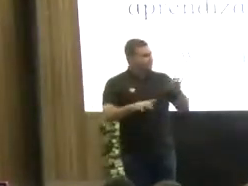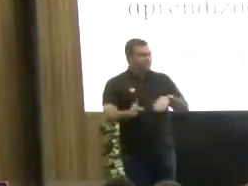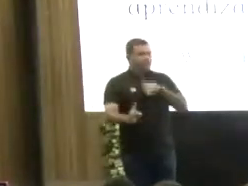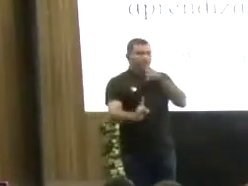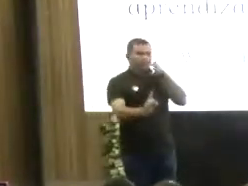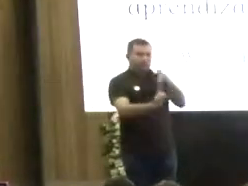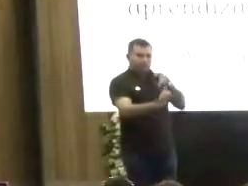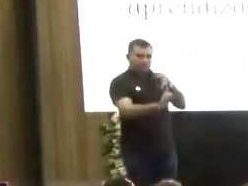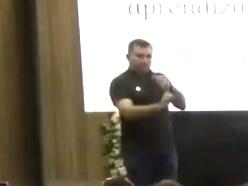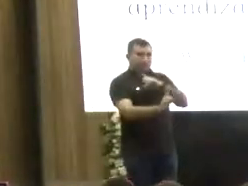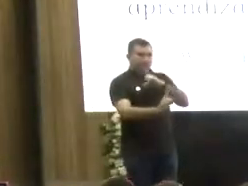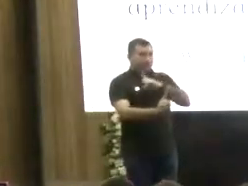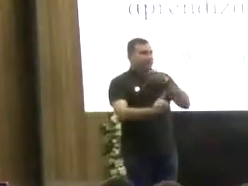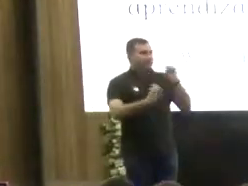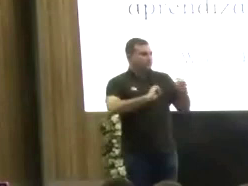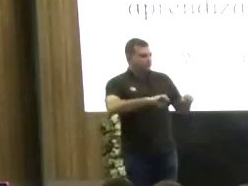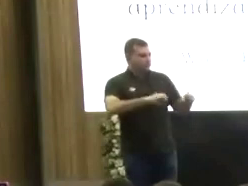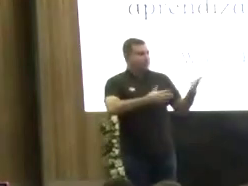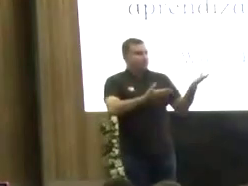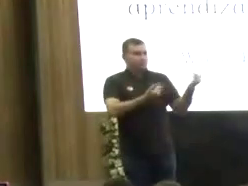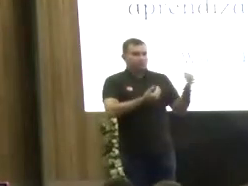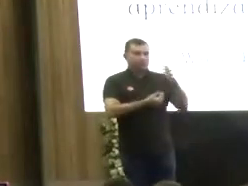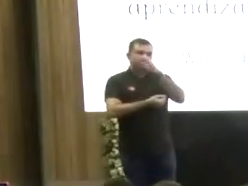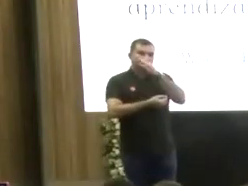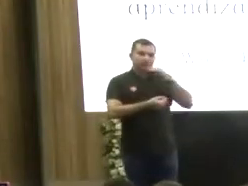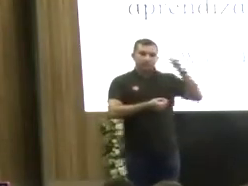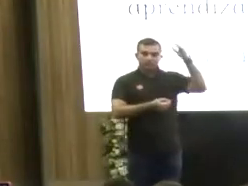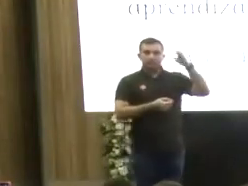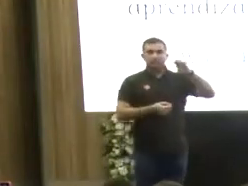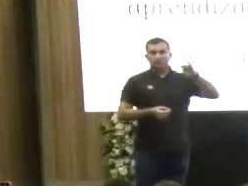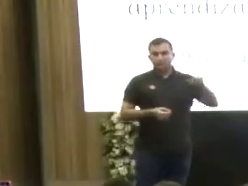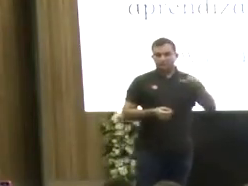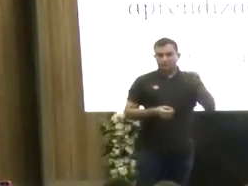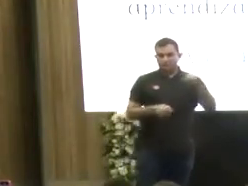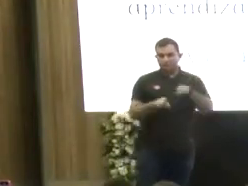referência nacional para a educação de jovens e adultos.